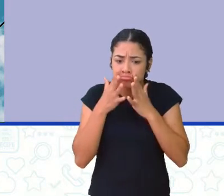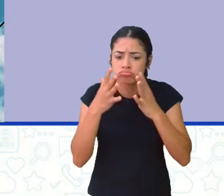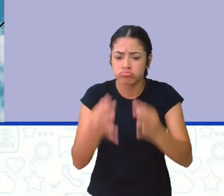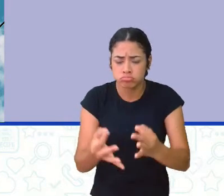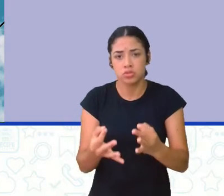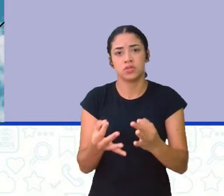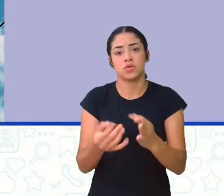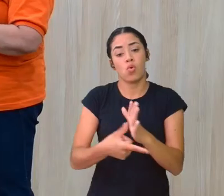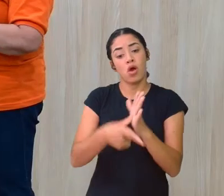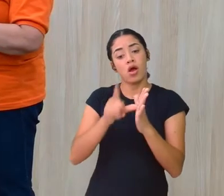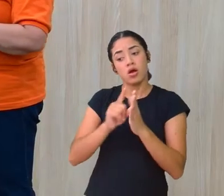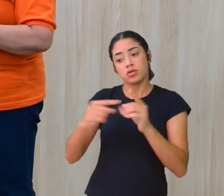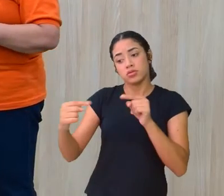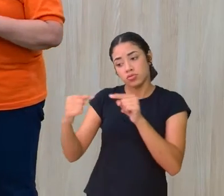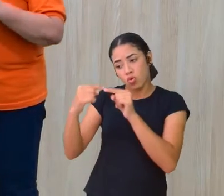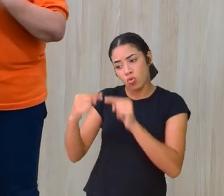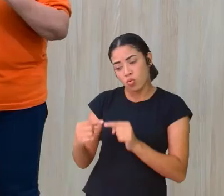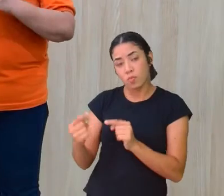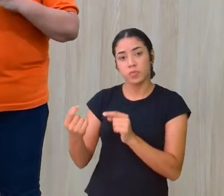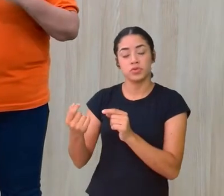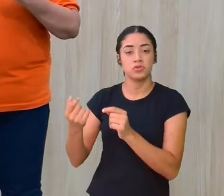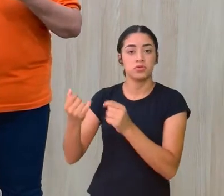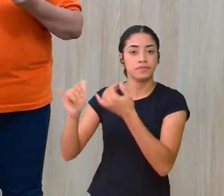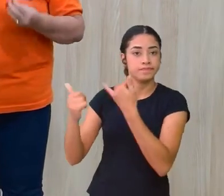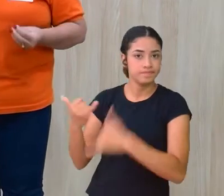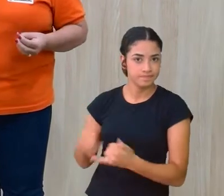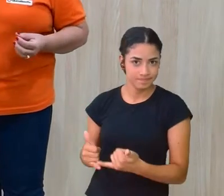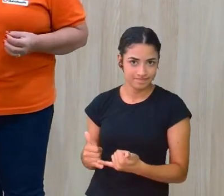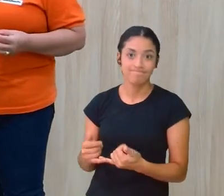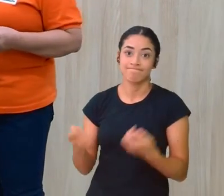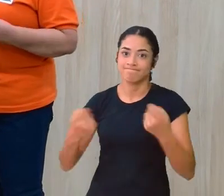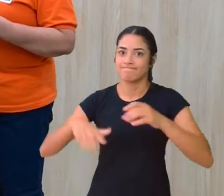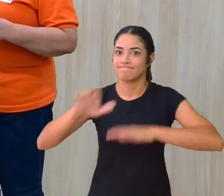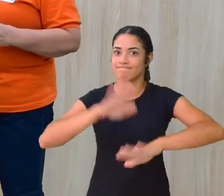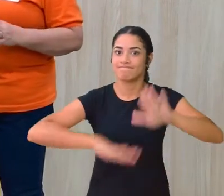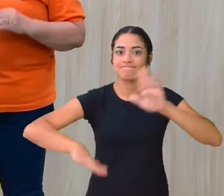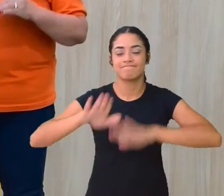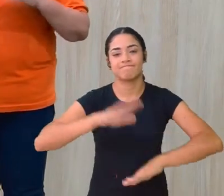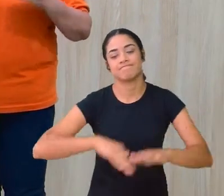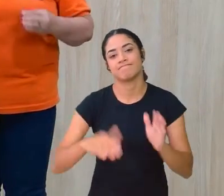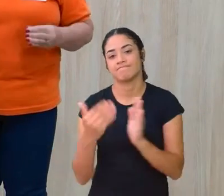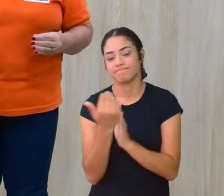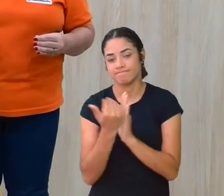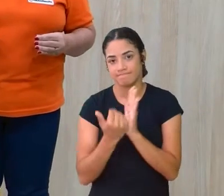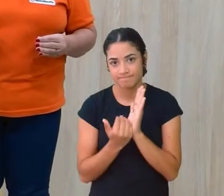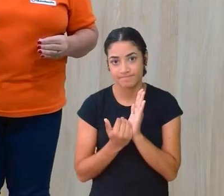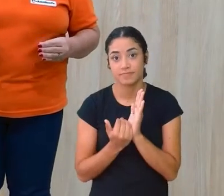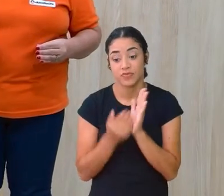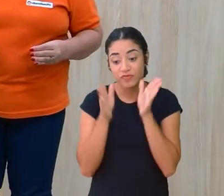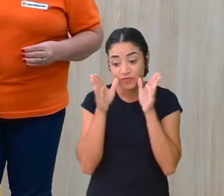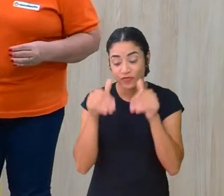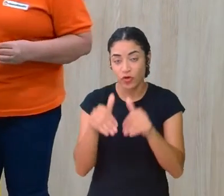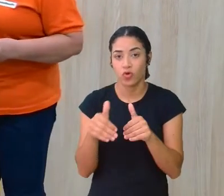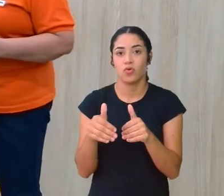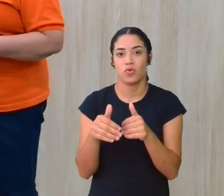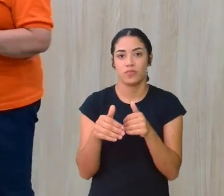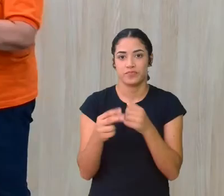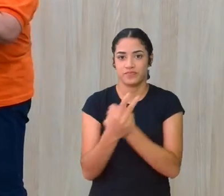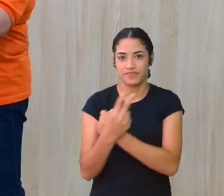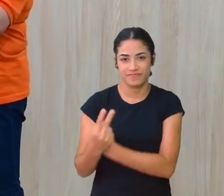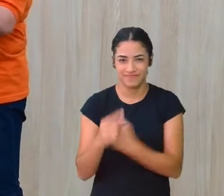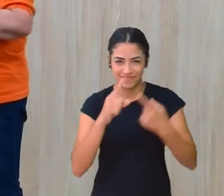isso antes de fazer a ligação. Então, existe todo um cuidado em relação a esses isolantes, né,